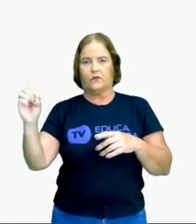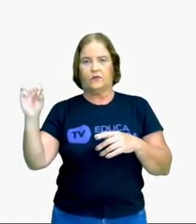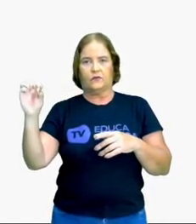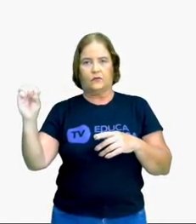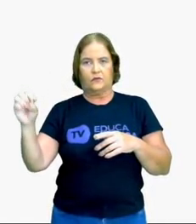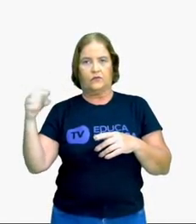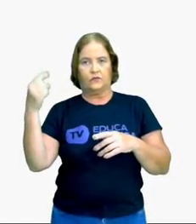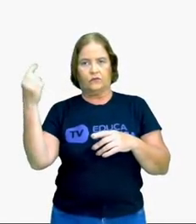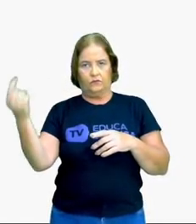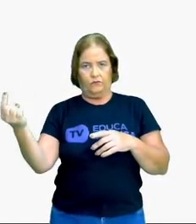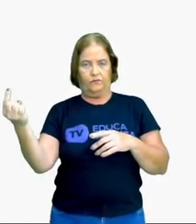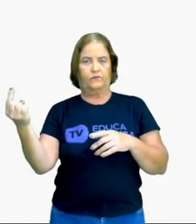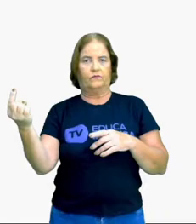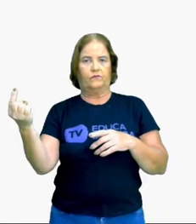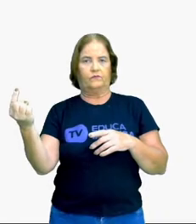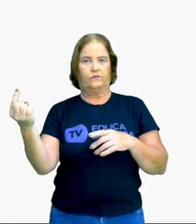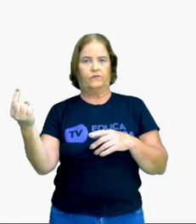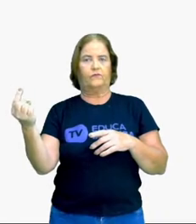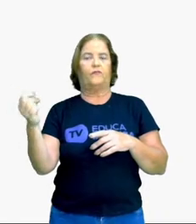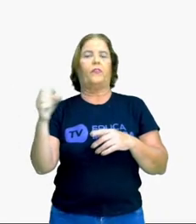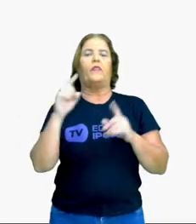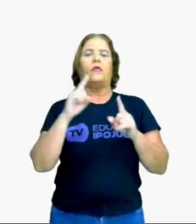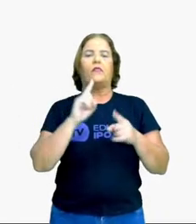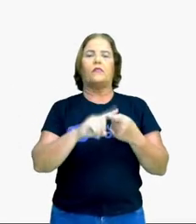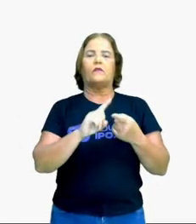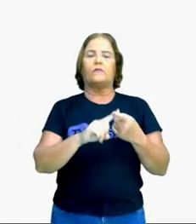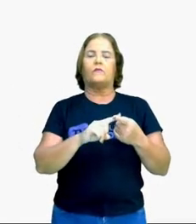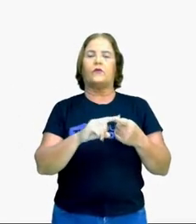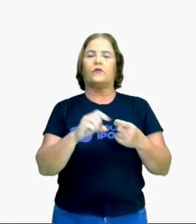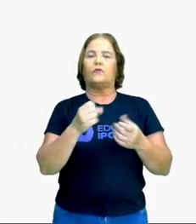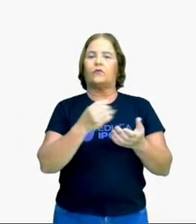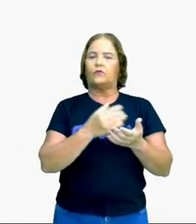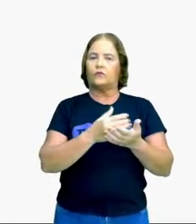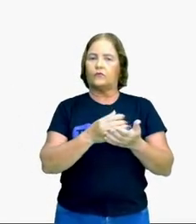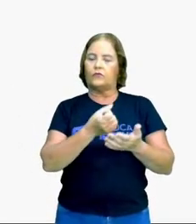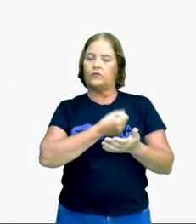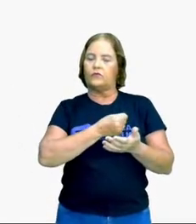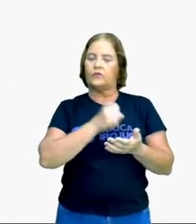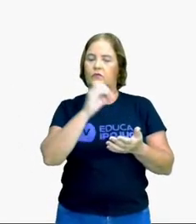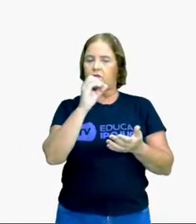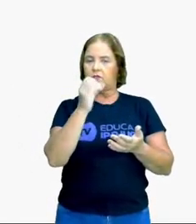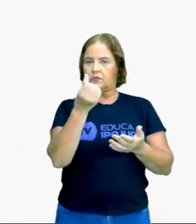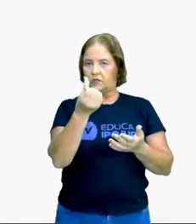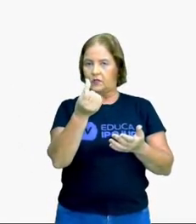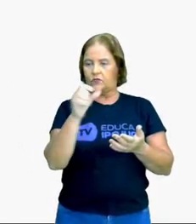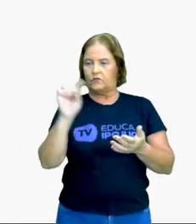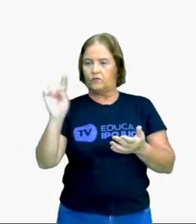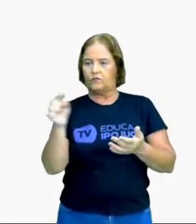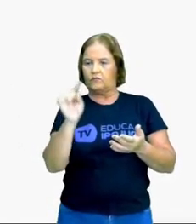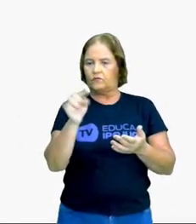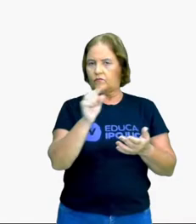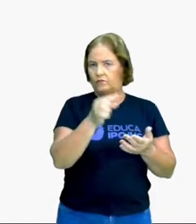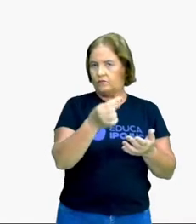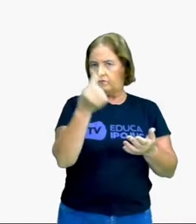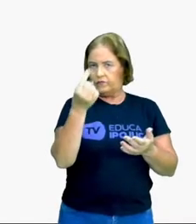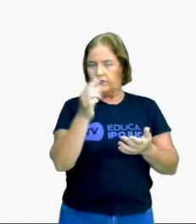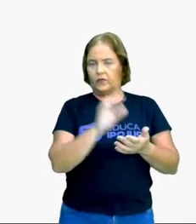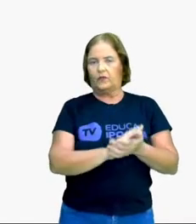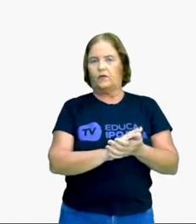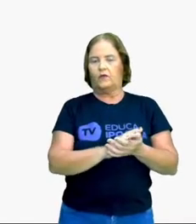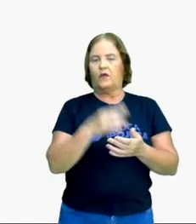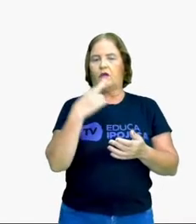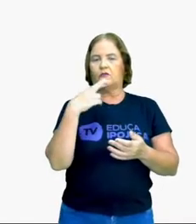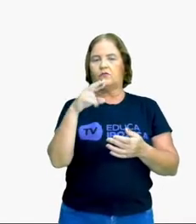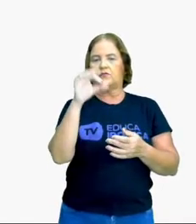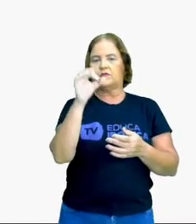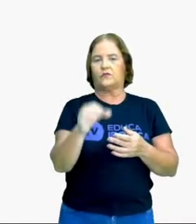0,00001. Conta com 1 também nesse caso, 6 casas decimais. Então, a resposta correta será a letra